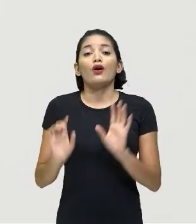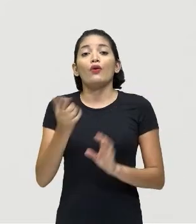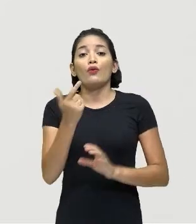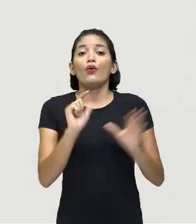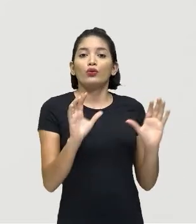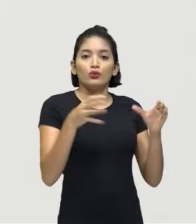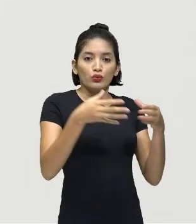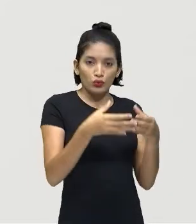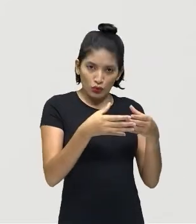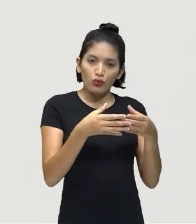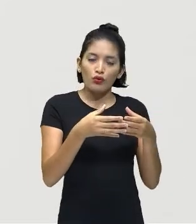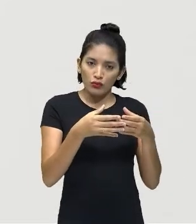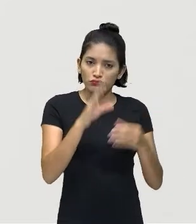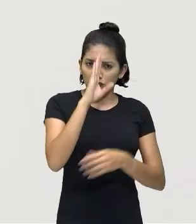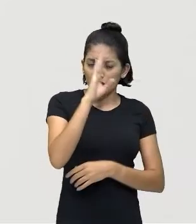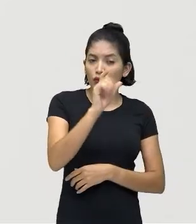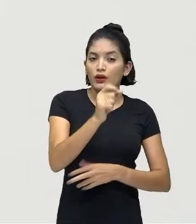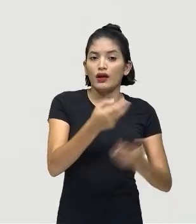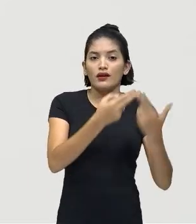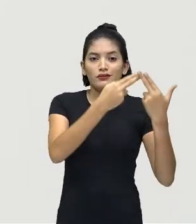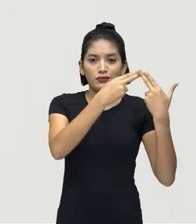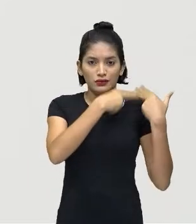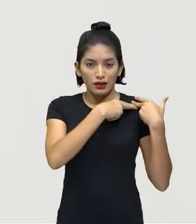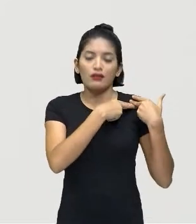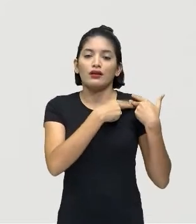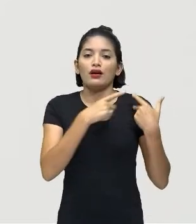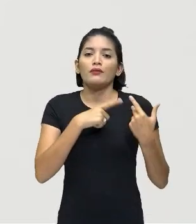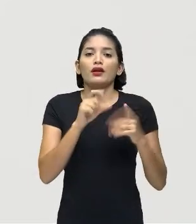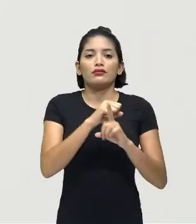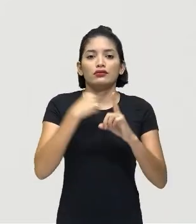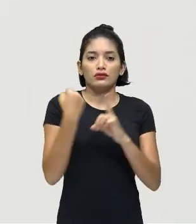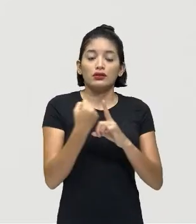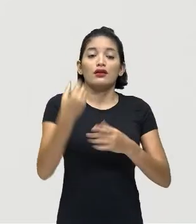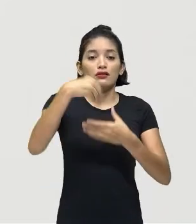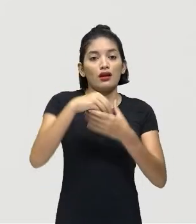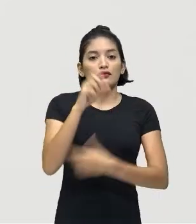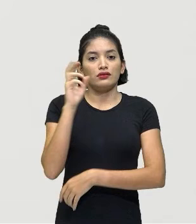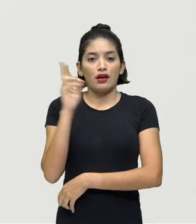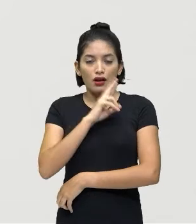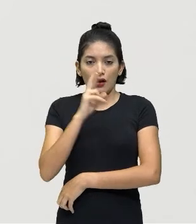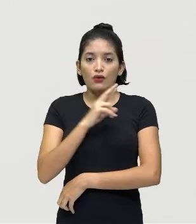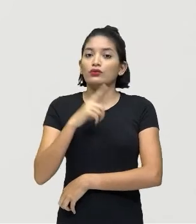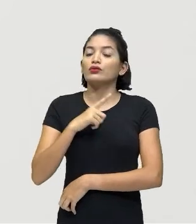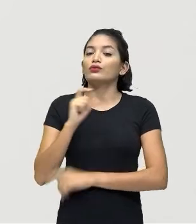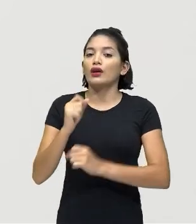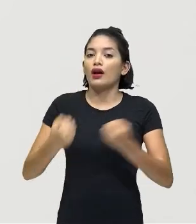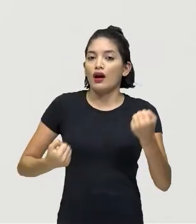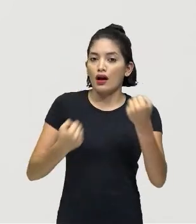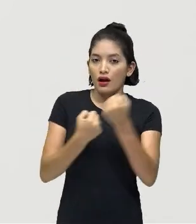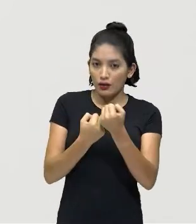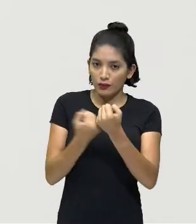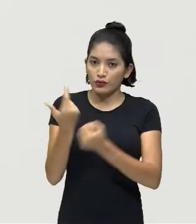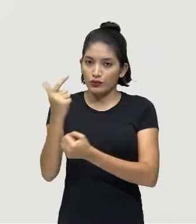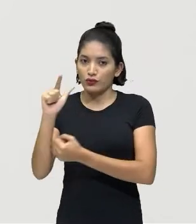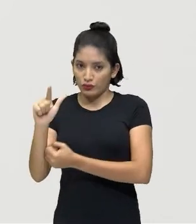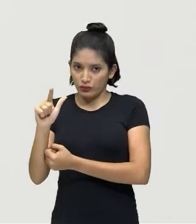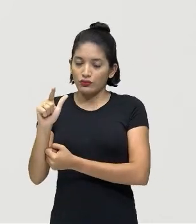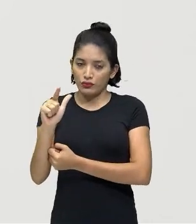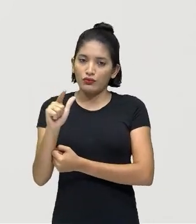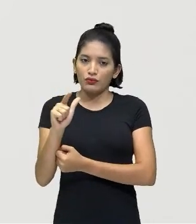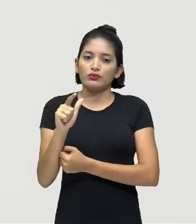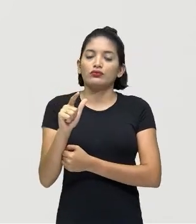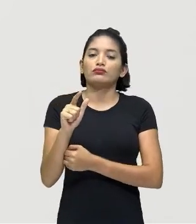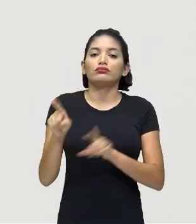foram diretamente responsáveis por implantar o socialismo na Rússia, obtendo o apoio dos soviéticos e do